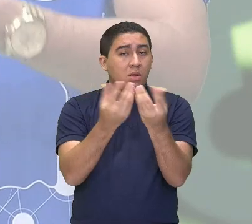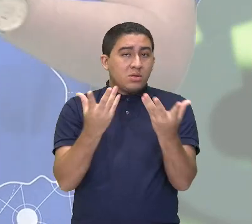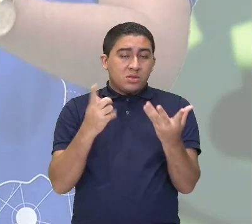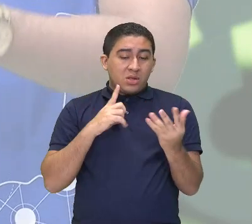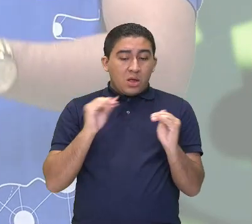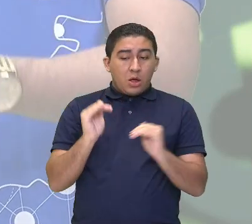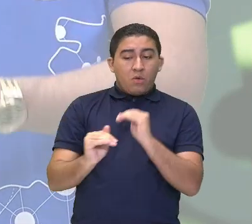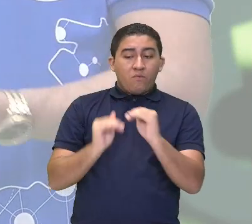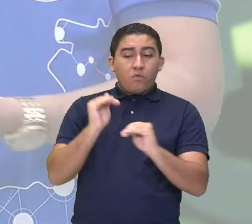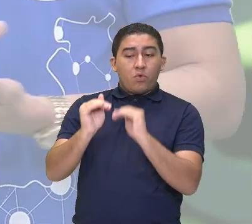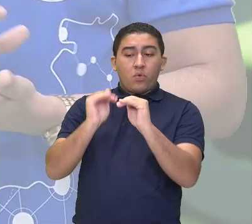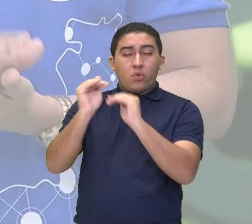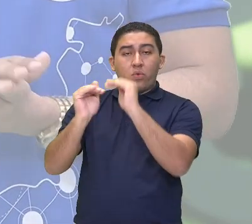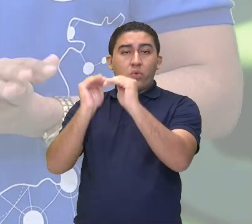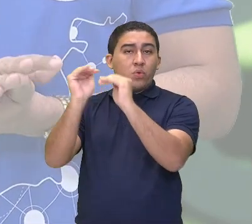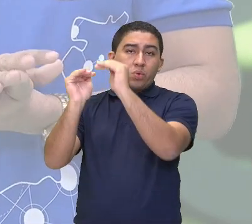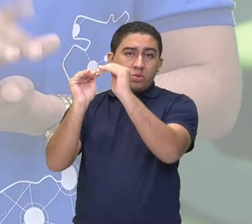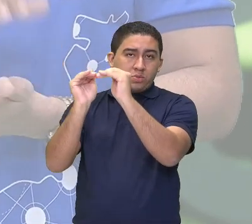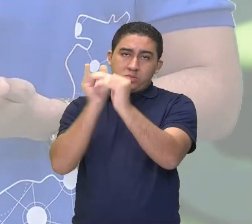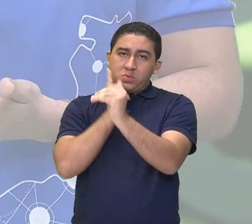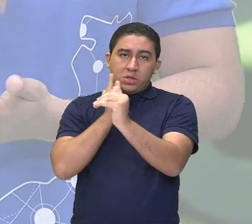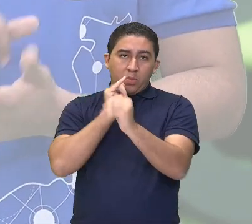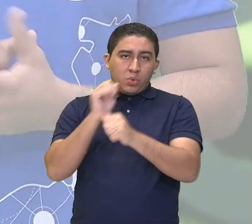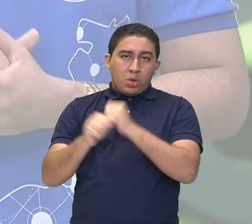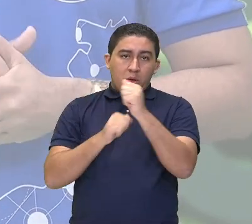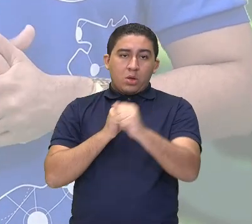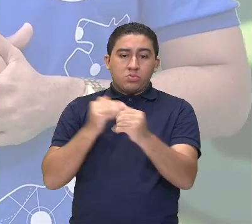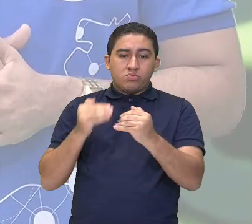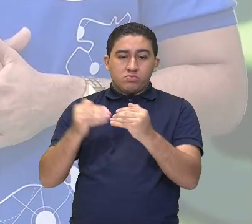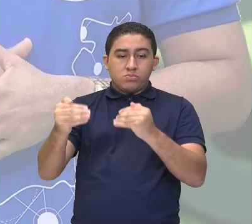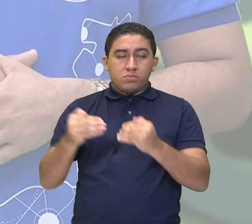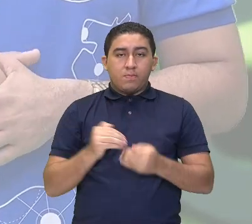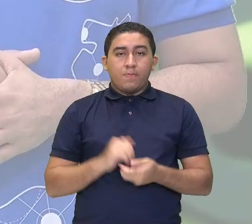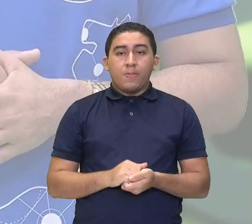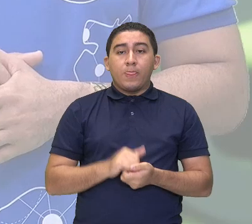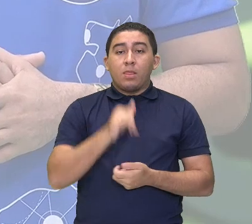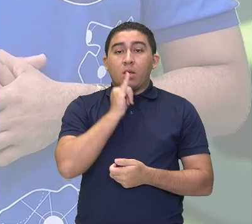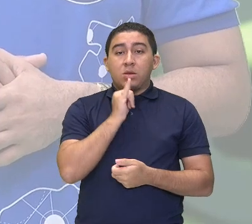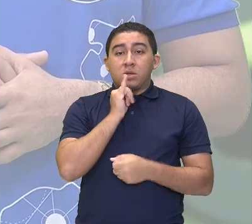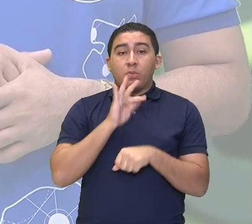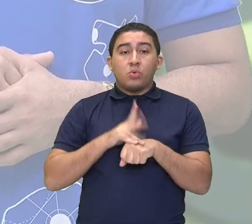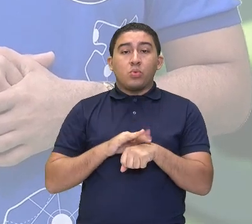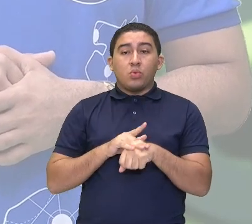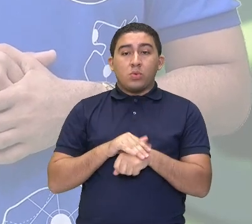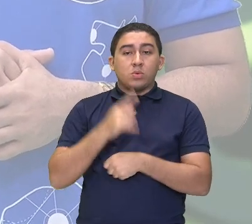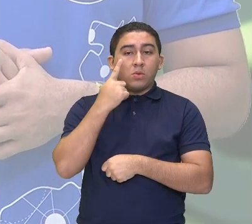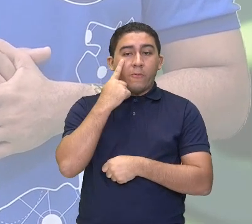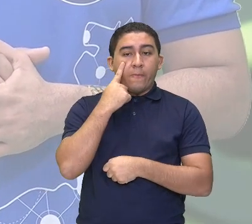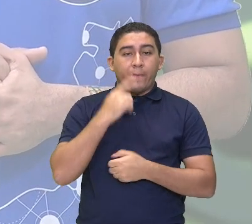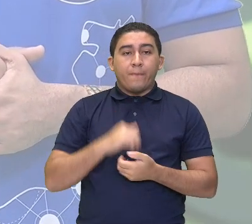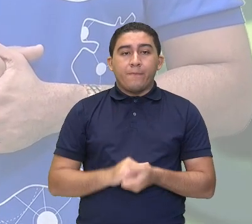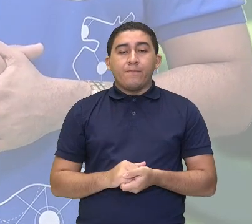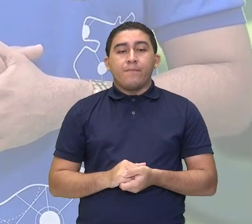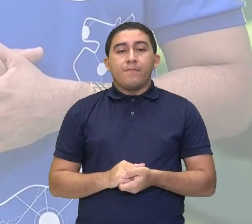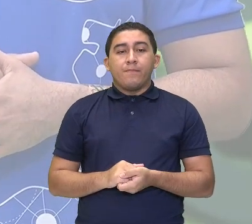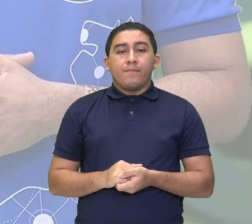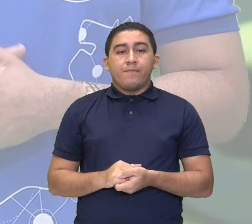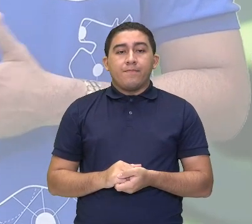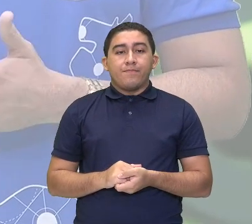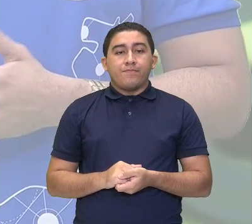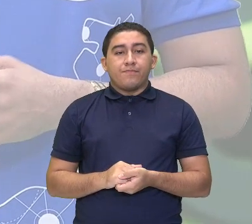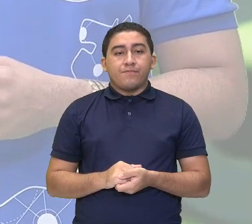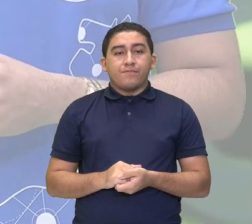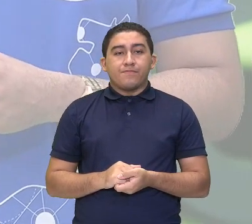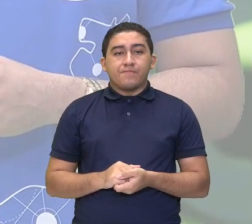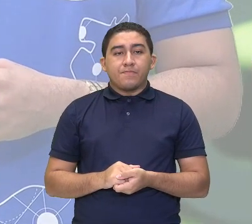evoluindo ali ao longo dos anos, por exemplo. Vamos ver alguns exemplos dessas doenças neurodegenerativas. Vamos ver também